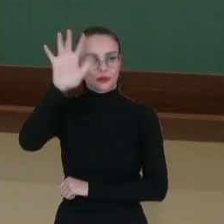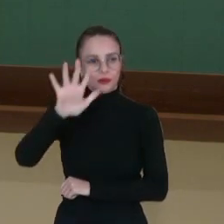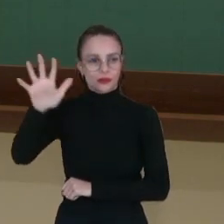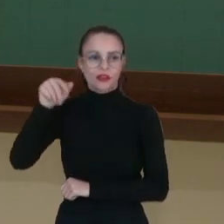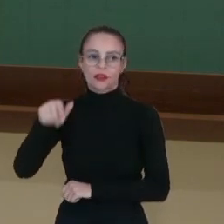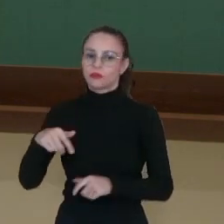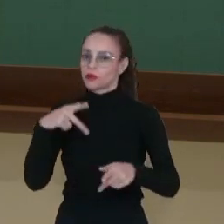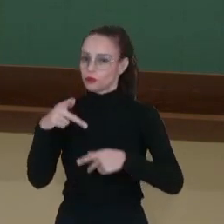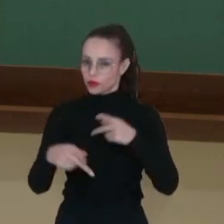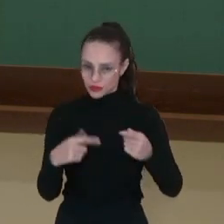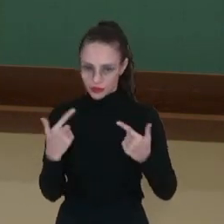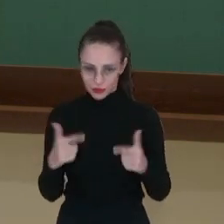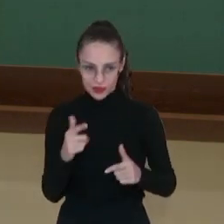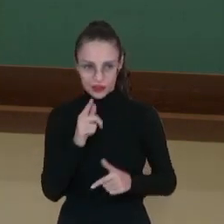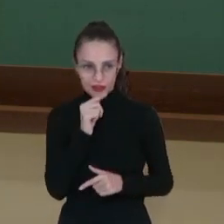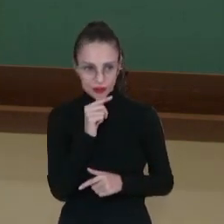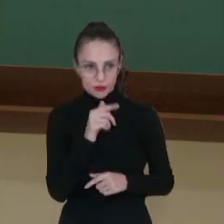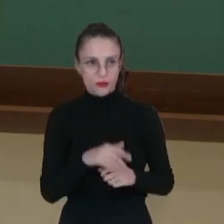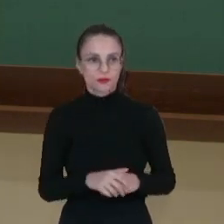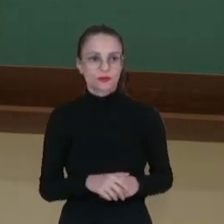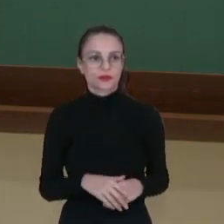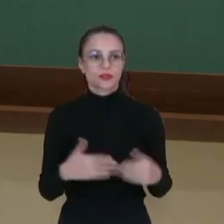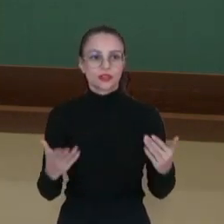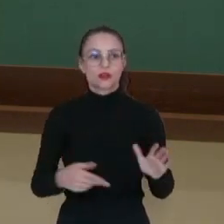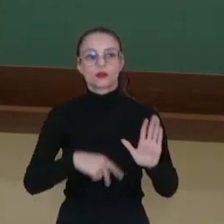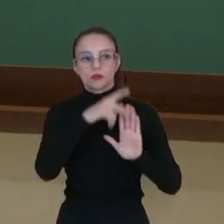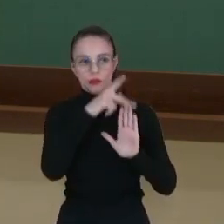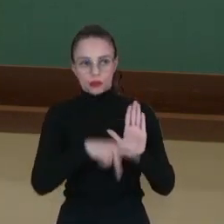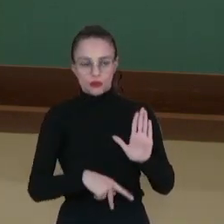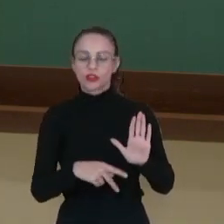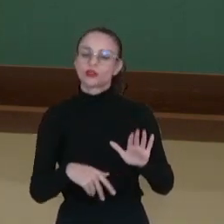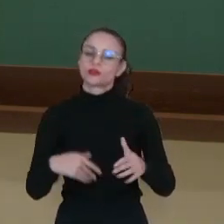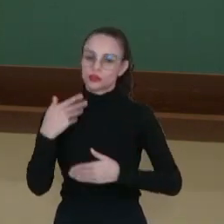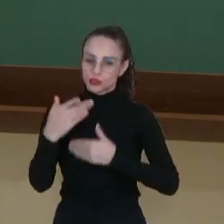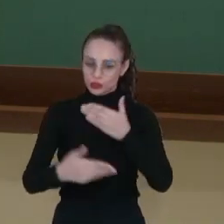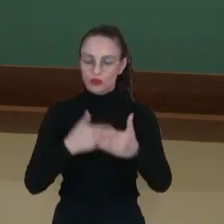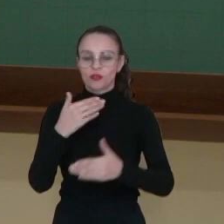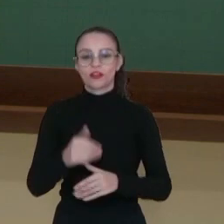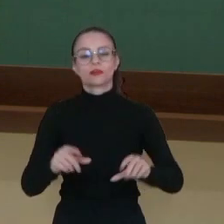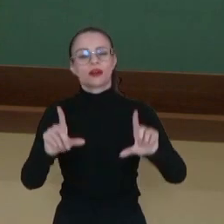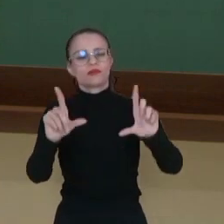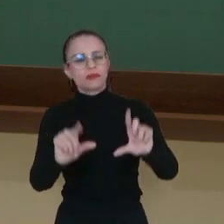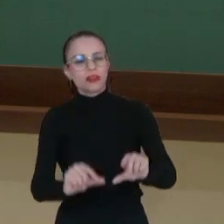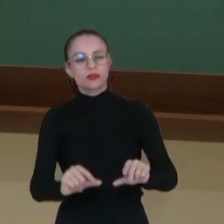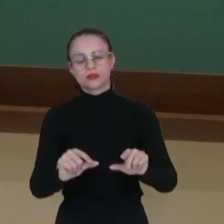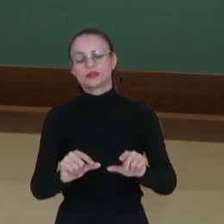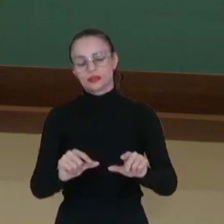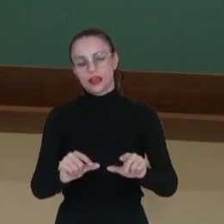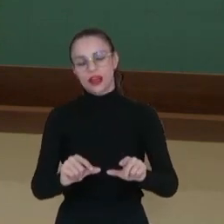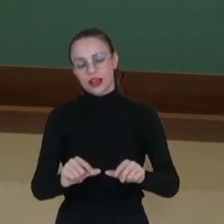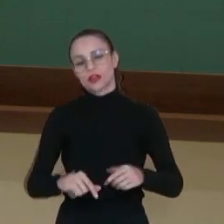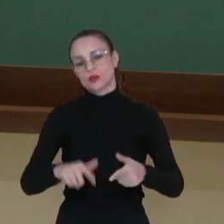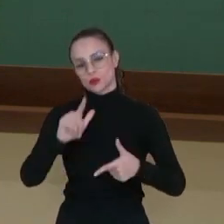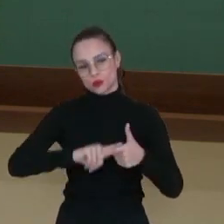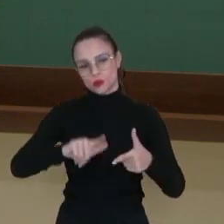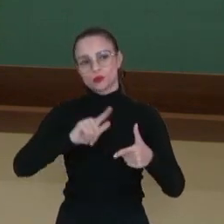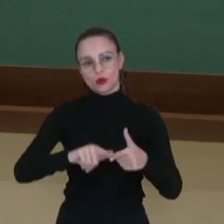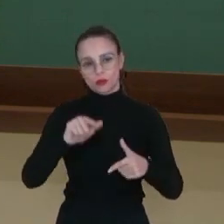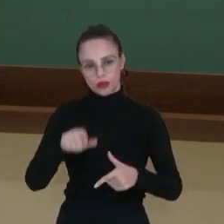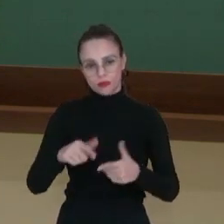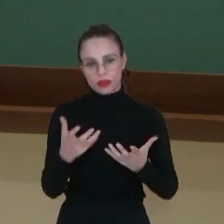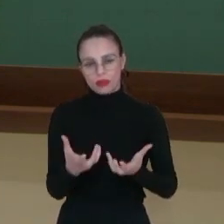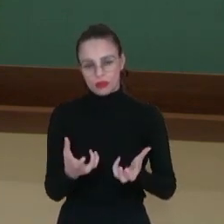população não tem acesso à água. Então, um projeto ali desenvolvido para minimizar os impactos da seca na